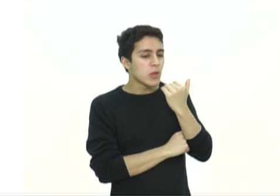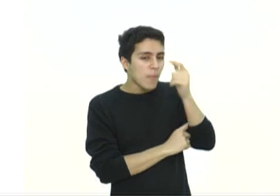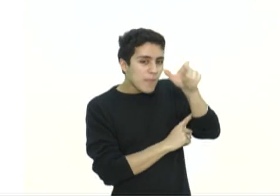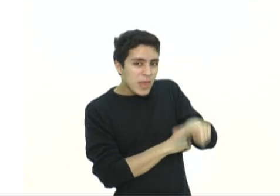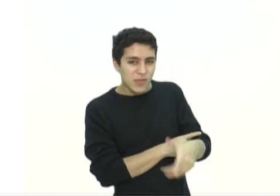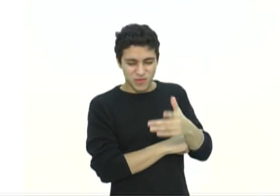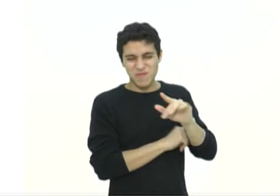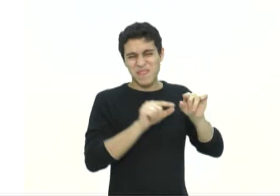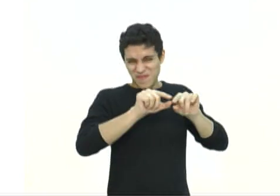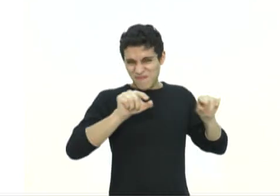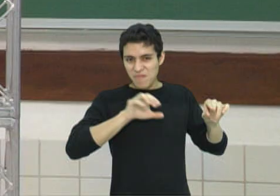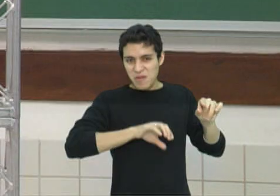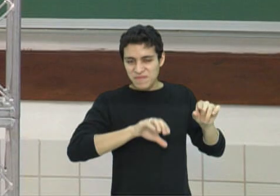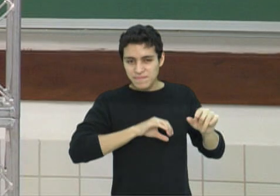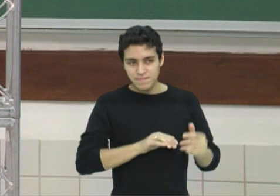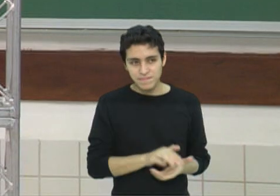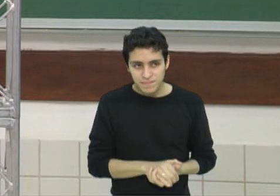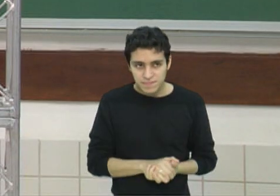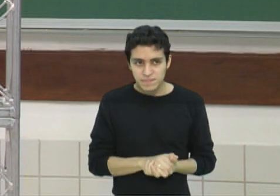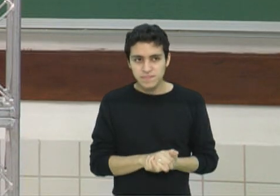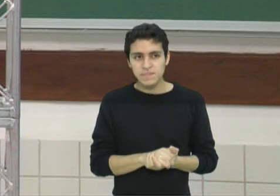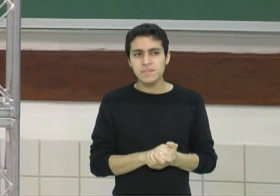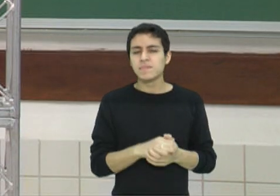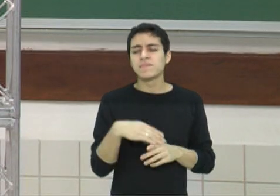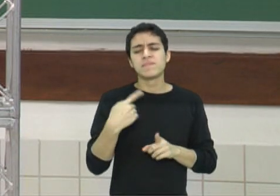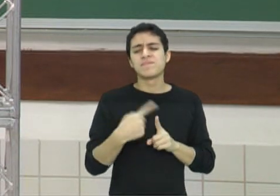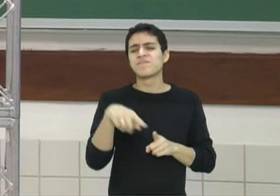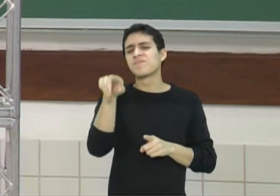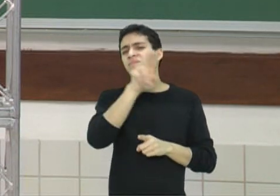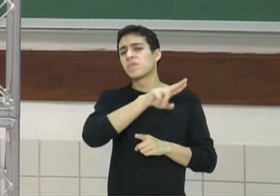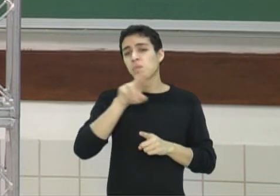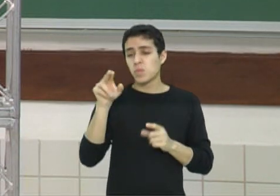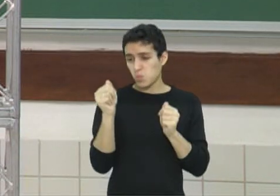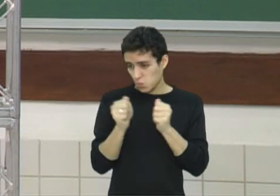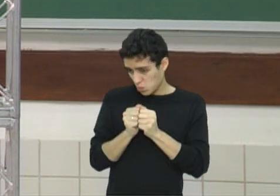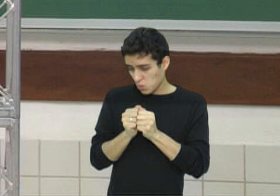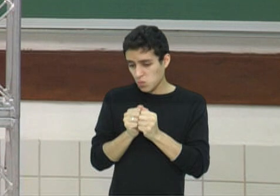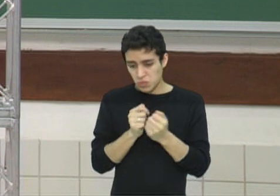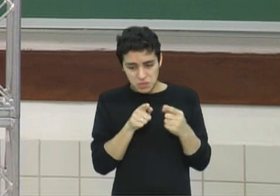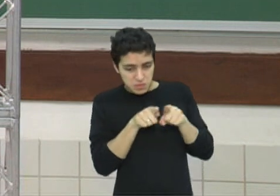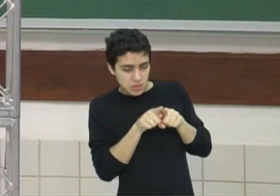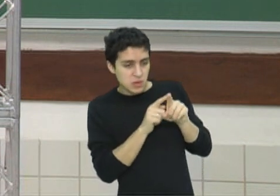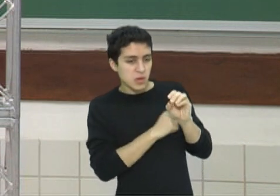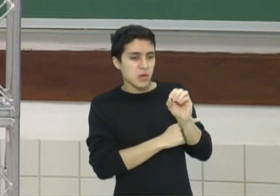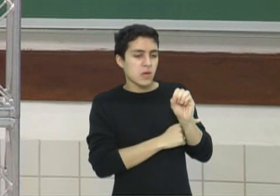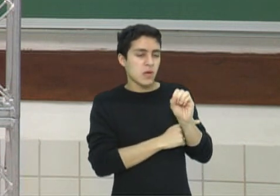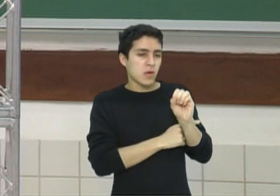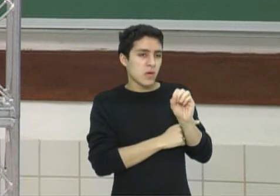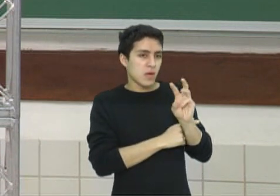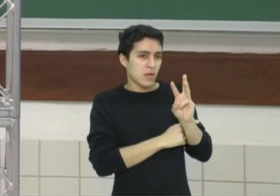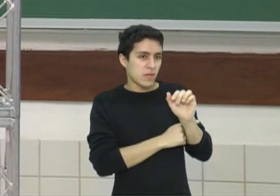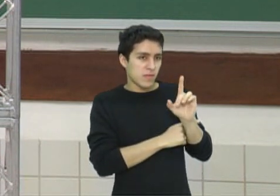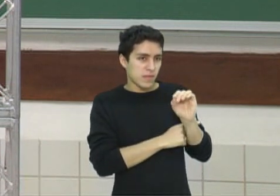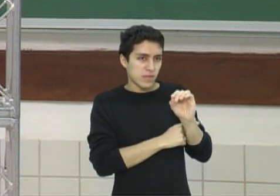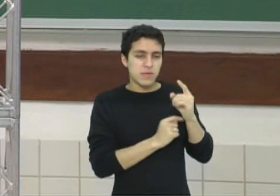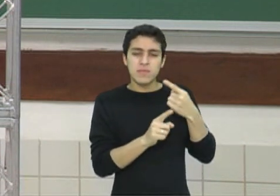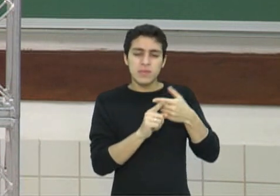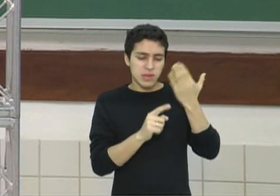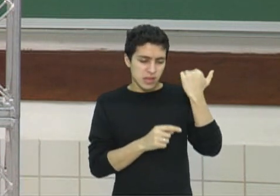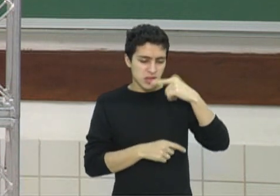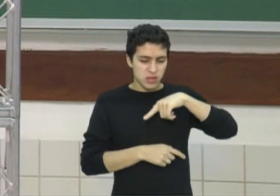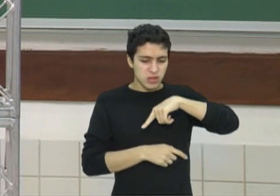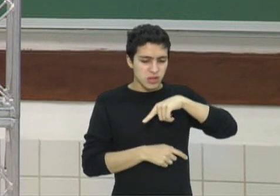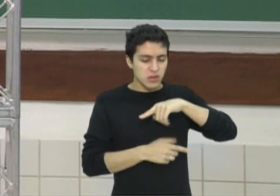O nome foi feito com ela, em parceria com Oswald de Andrade, porque eles tinham um dicionário tupi-guarani